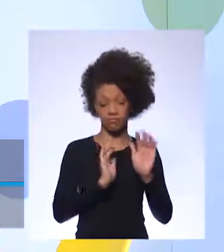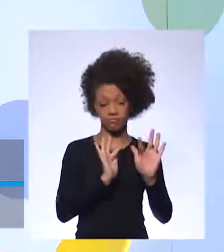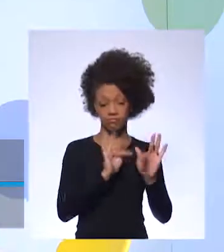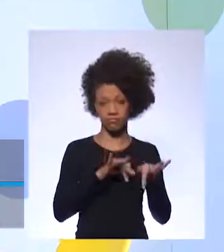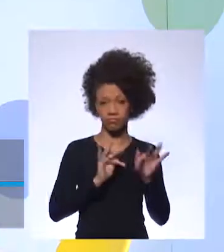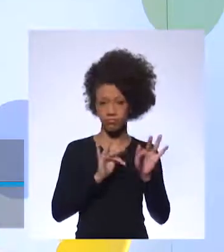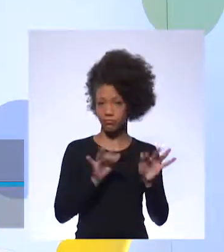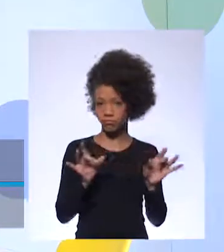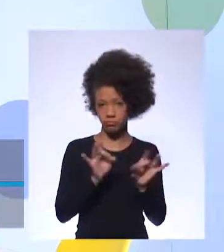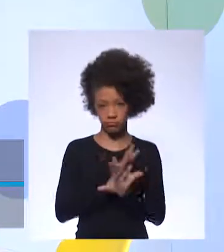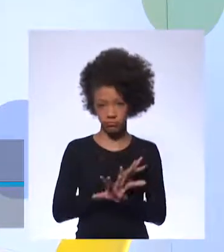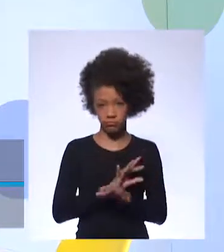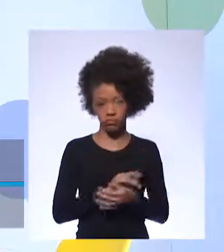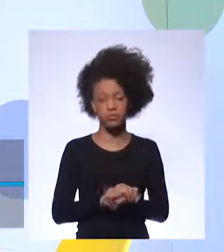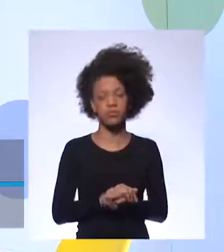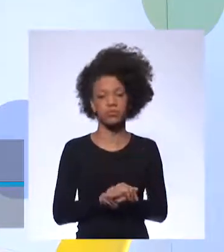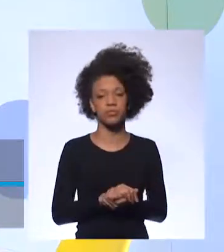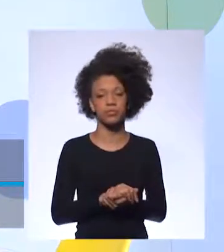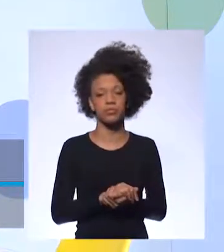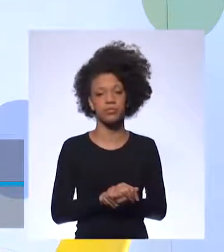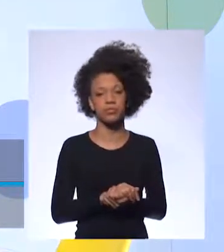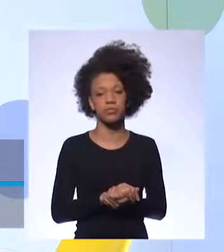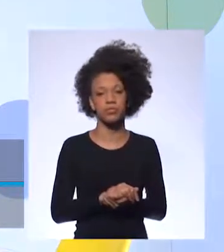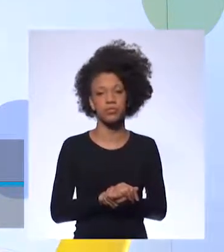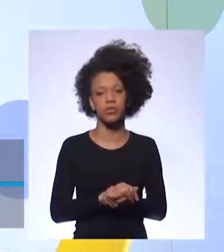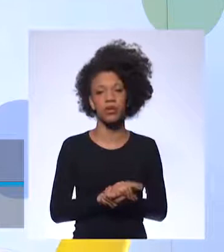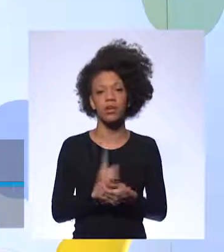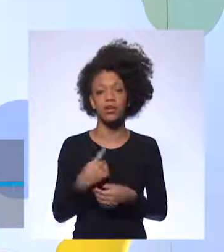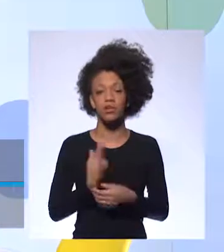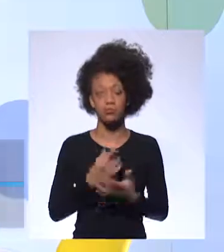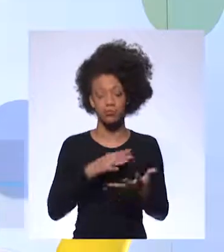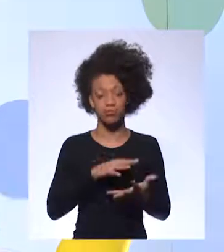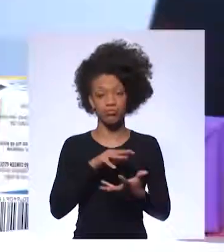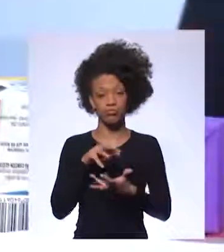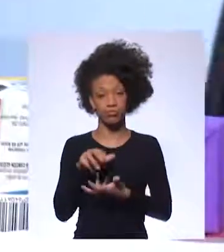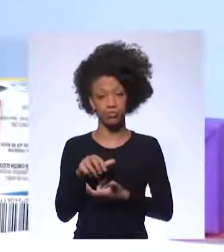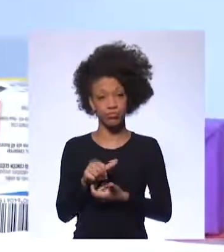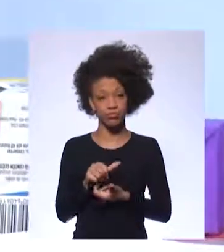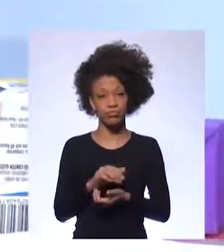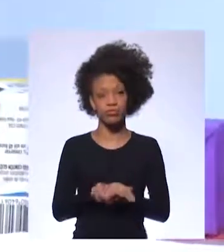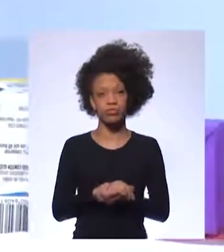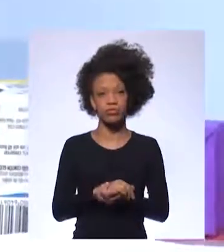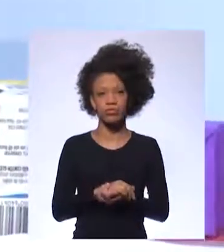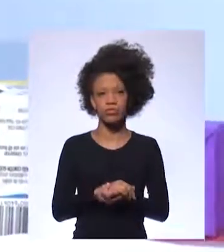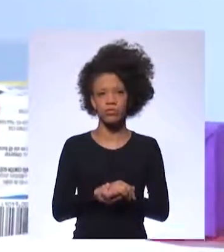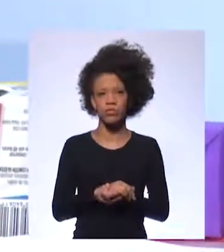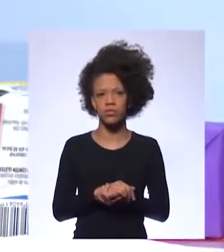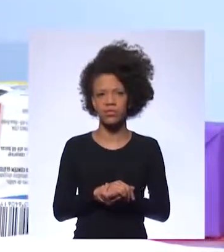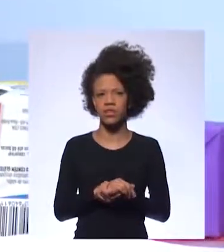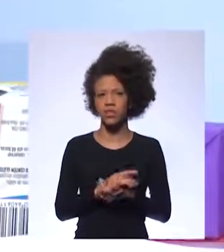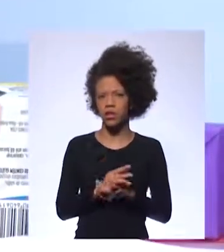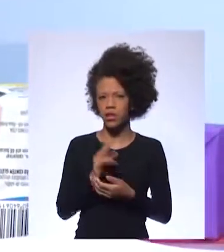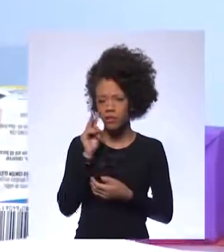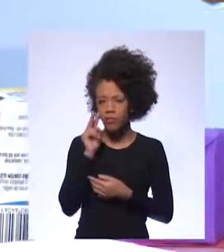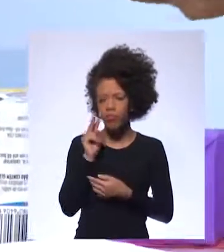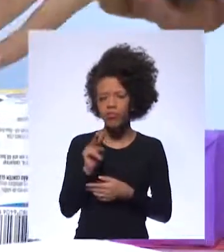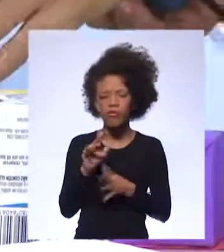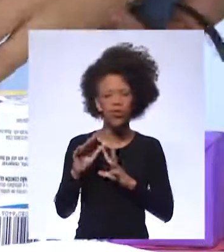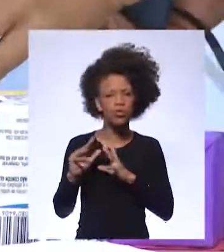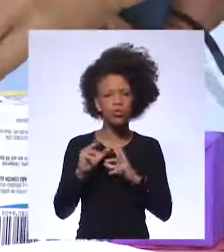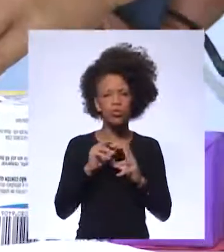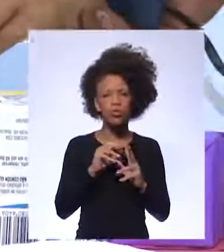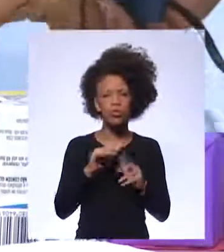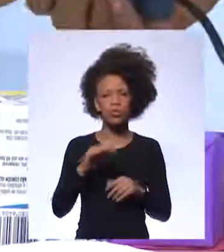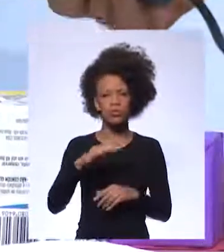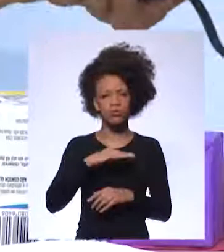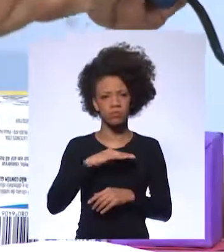tá pronto quem tá no nosso mini mundo você acha que aqui tá bom ele morar aqui que ele ver toda a cidade eu